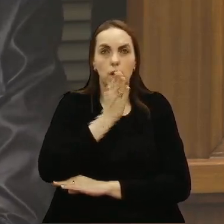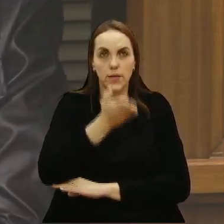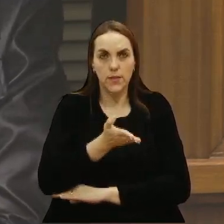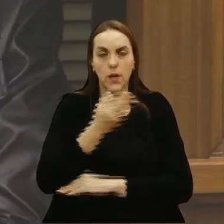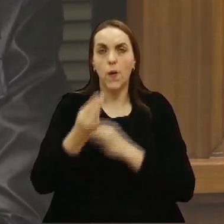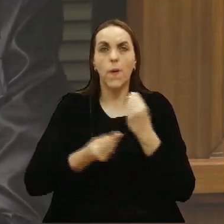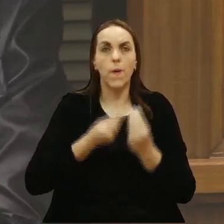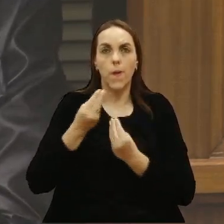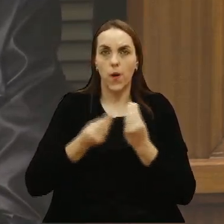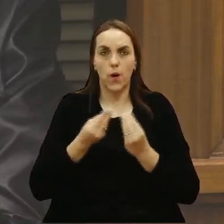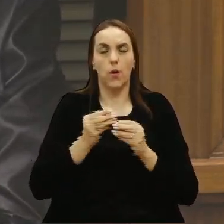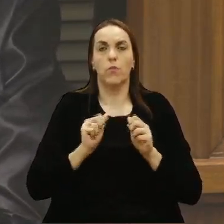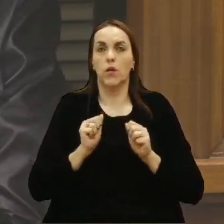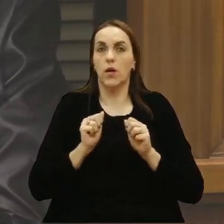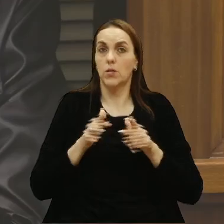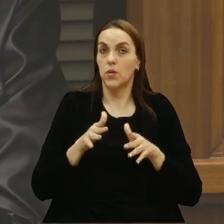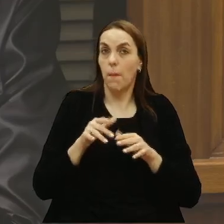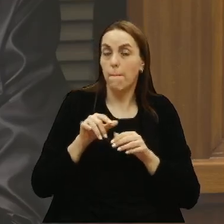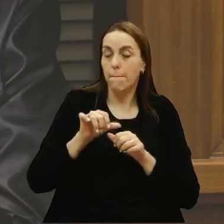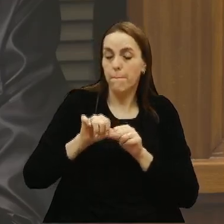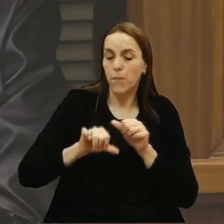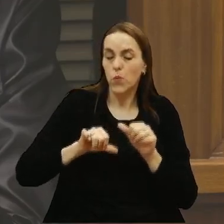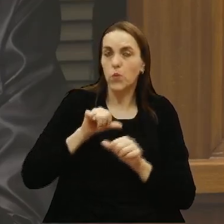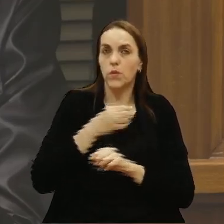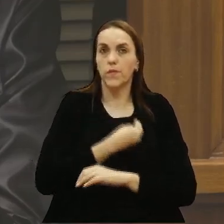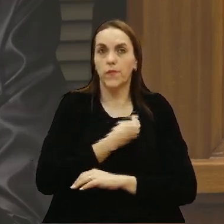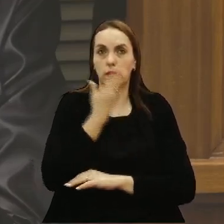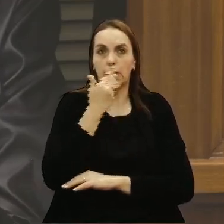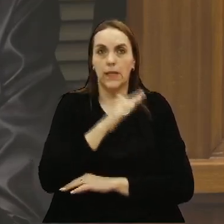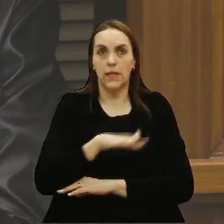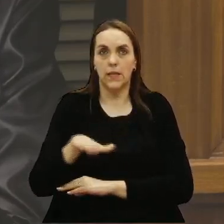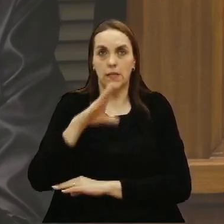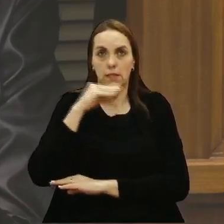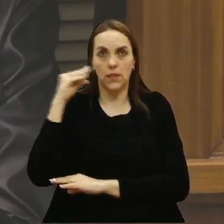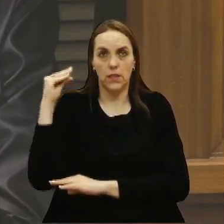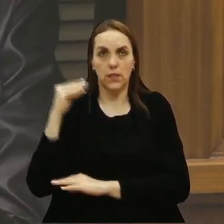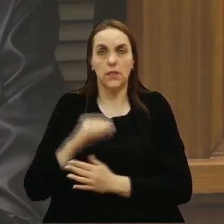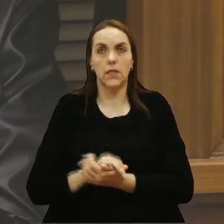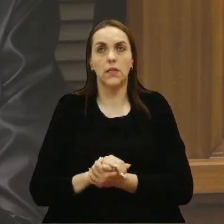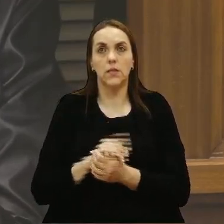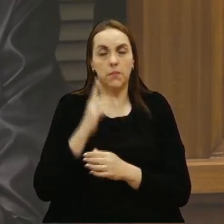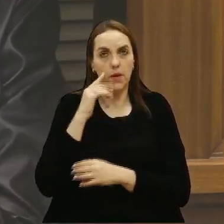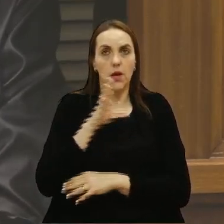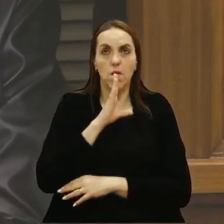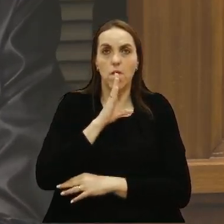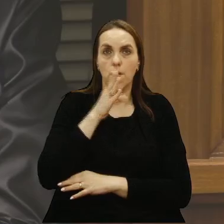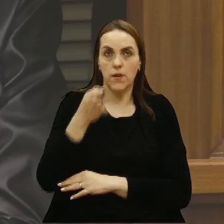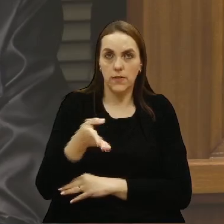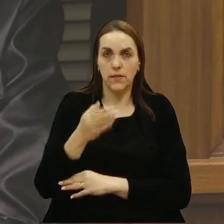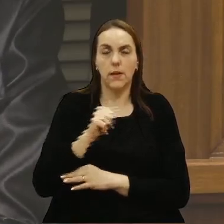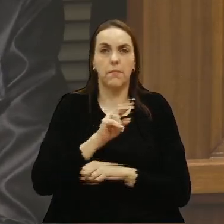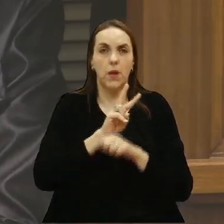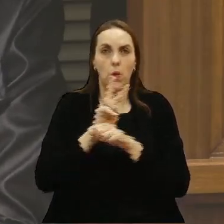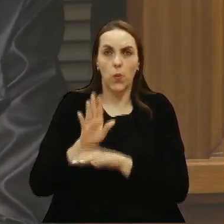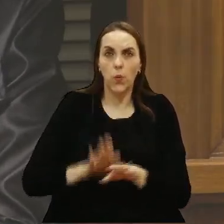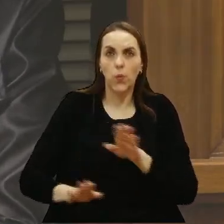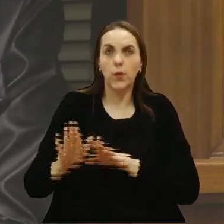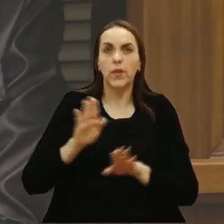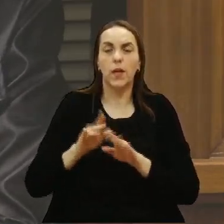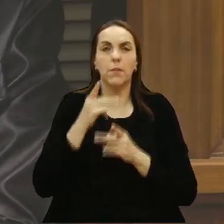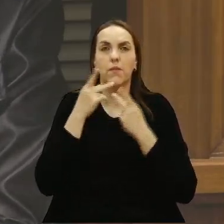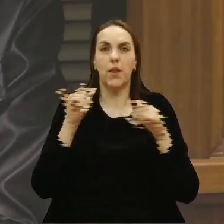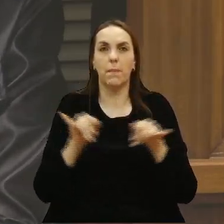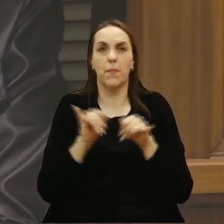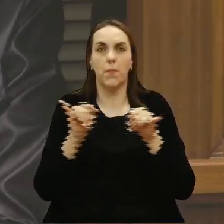como essas ações mudam a vida das nossas crianças e dos nossos adolescentes, para conhecer, para cuidar, para não falar